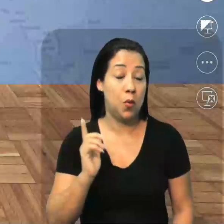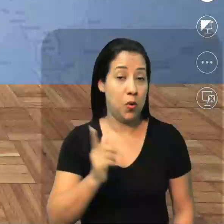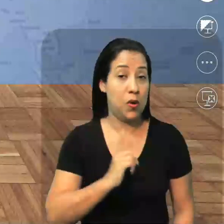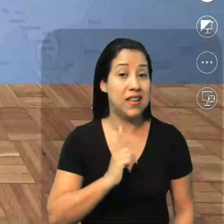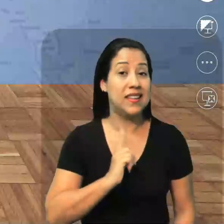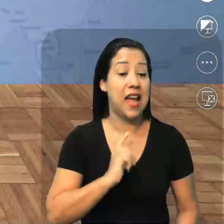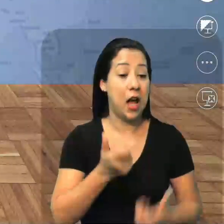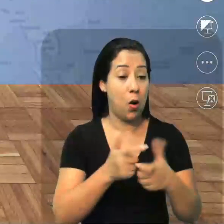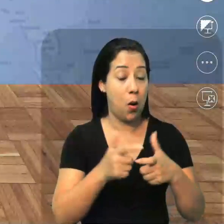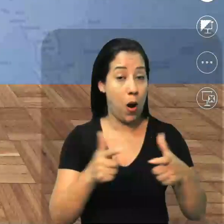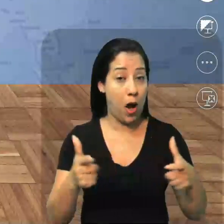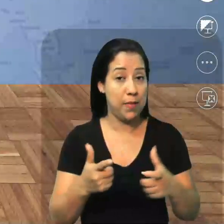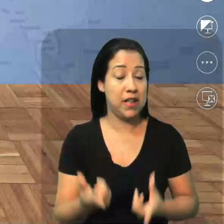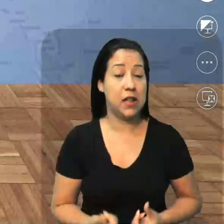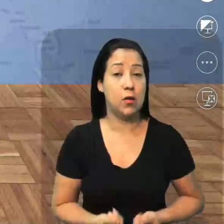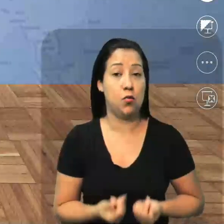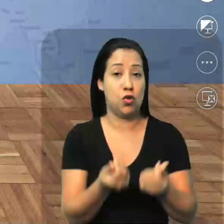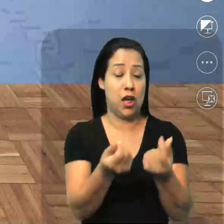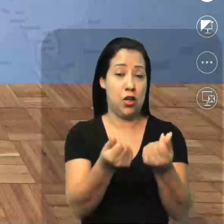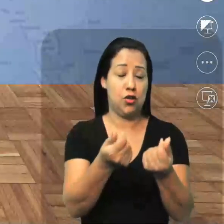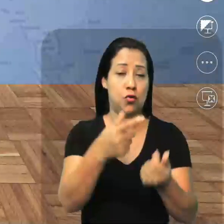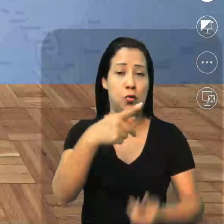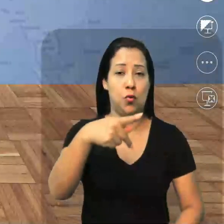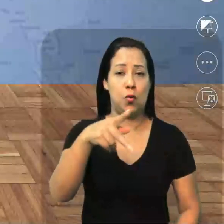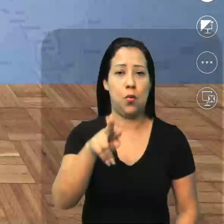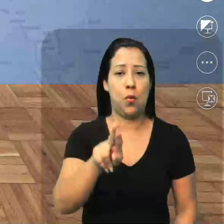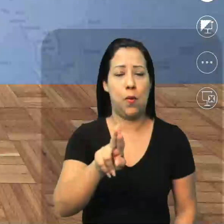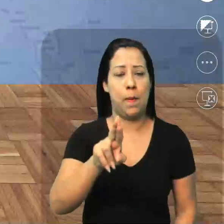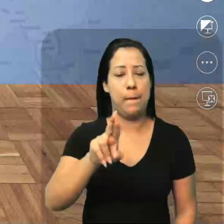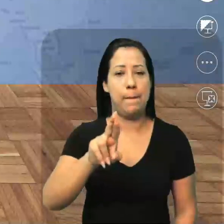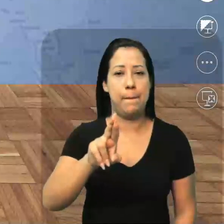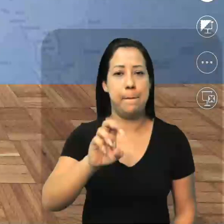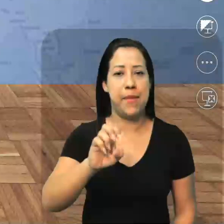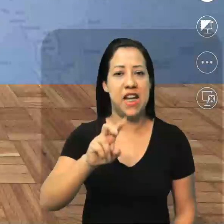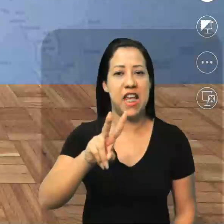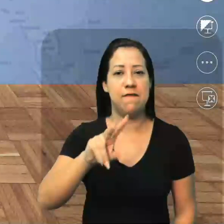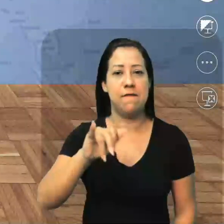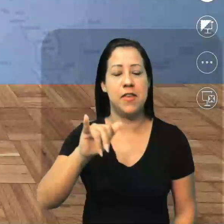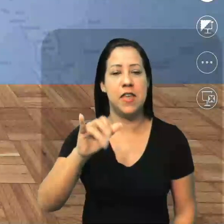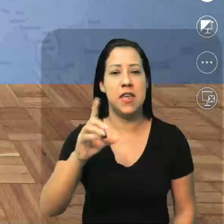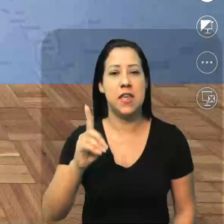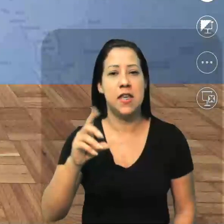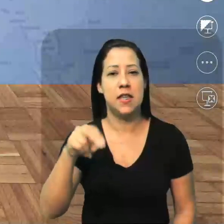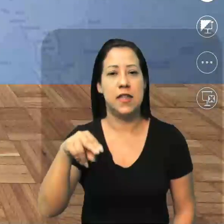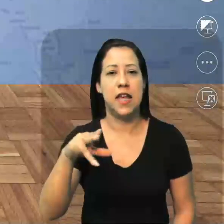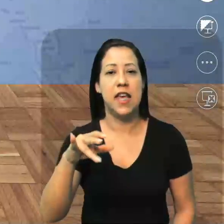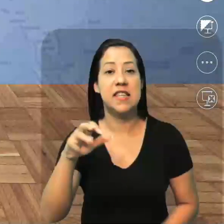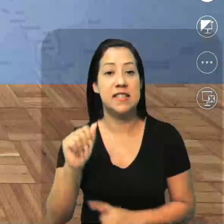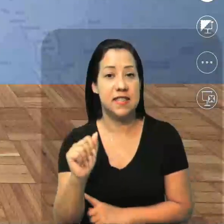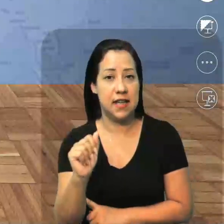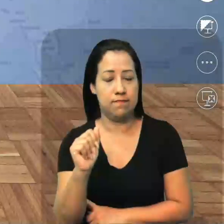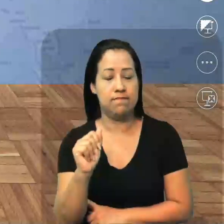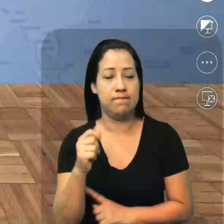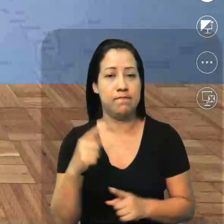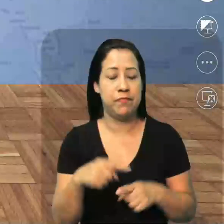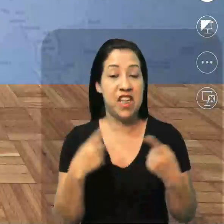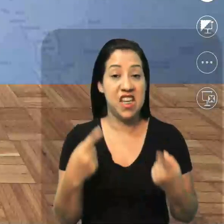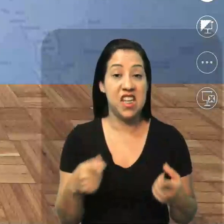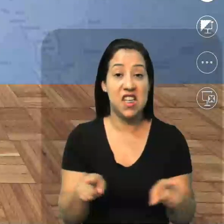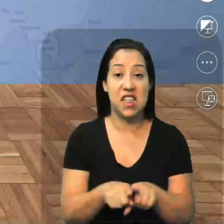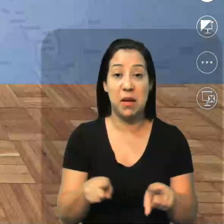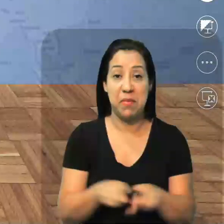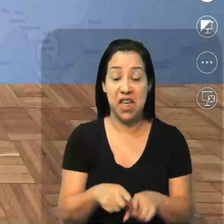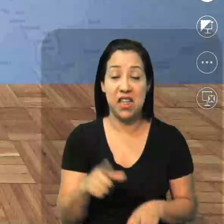com previdência social e estão vendo muito chegar para eles a migração